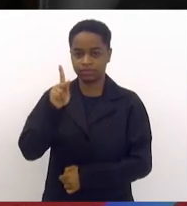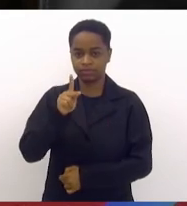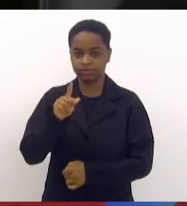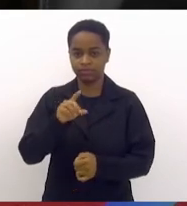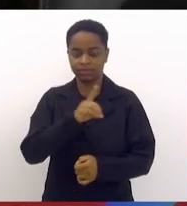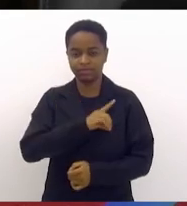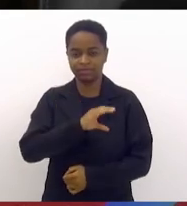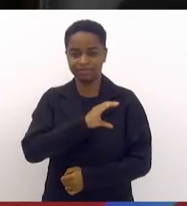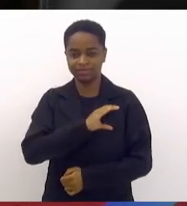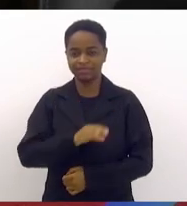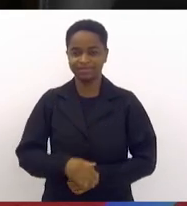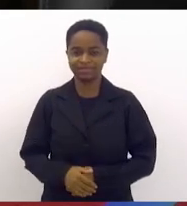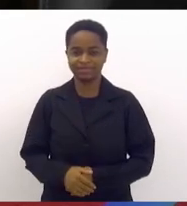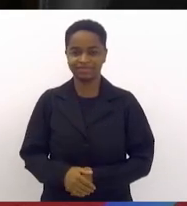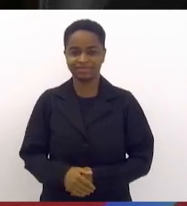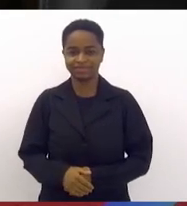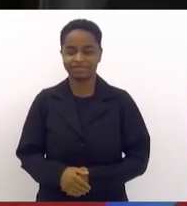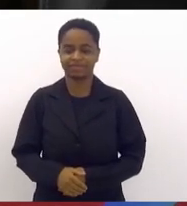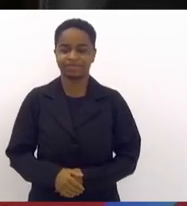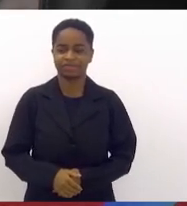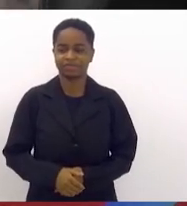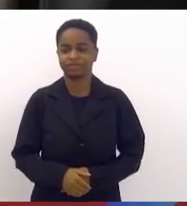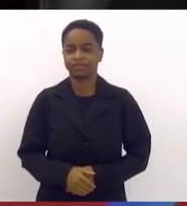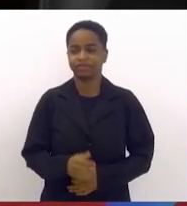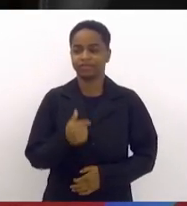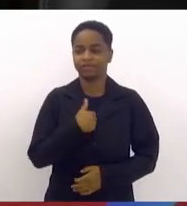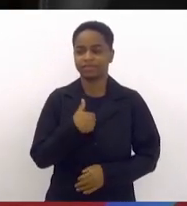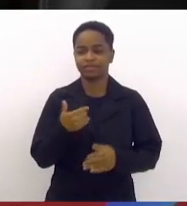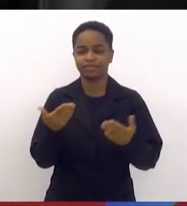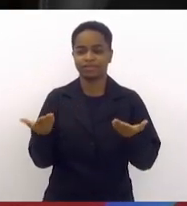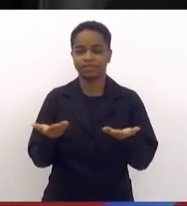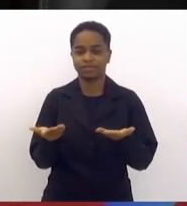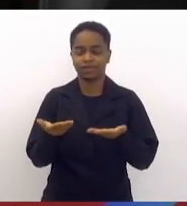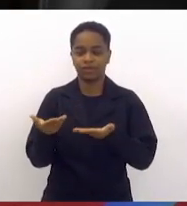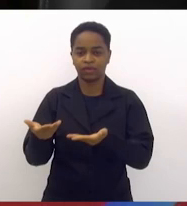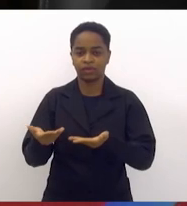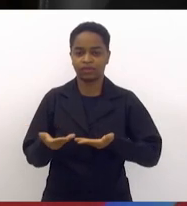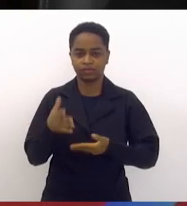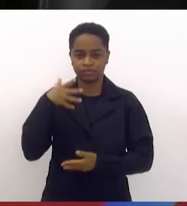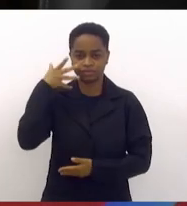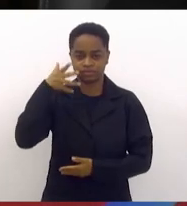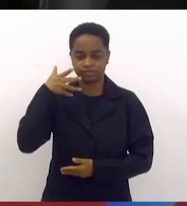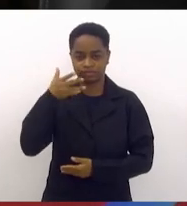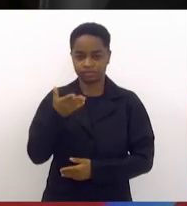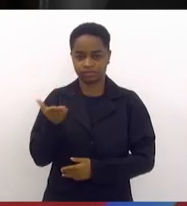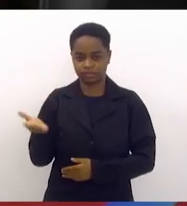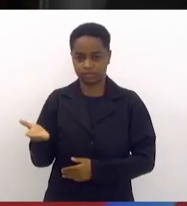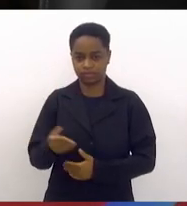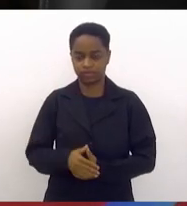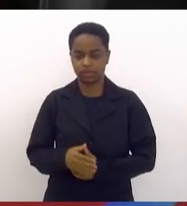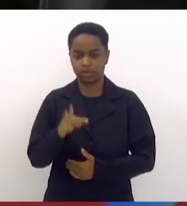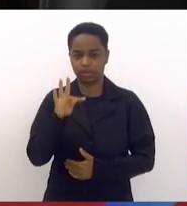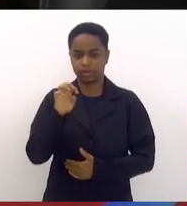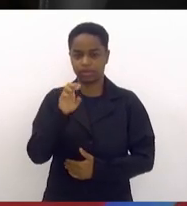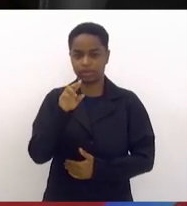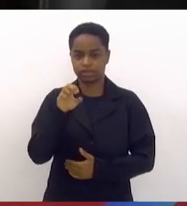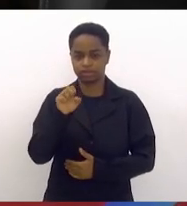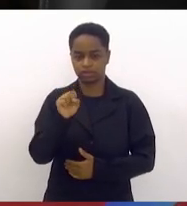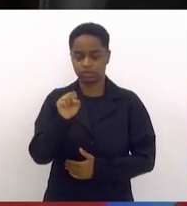Caxias agora vou convidar para fazer uso da palavra o senhor tezeu